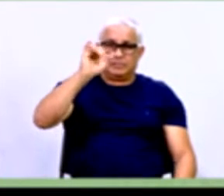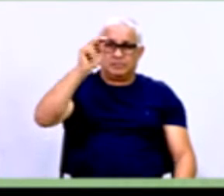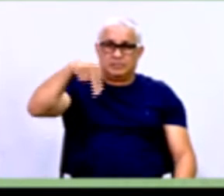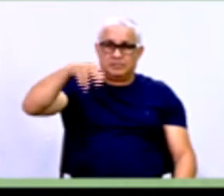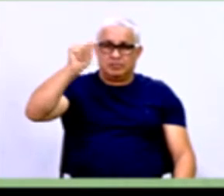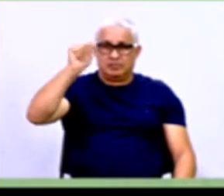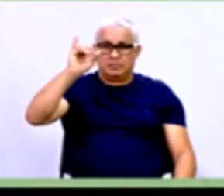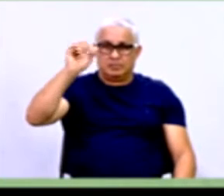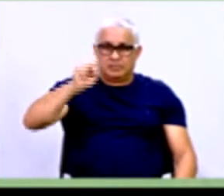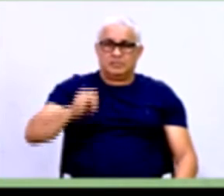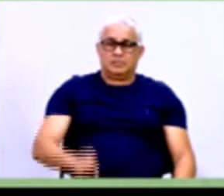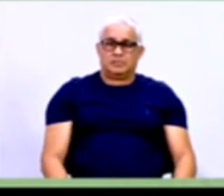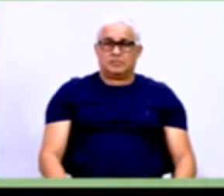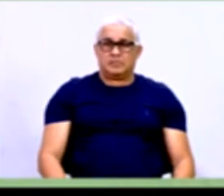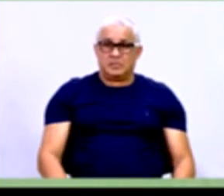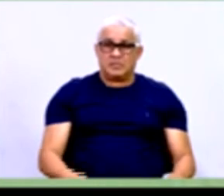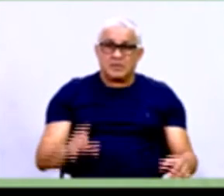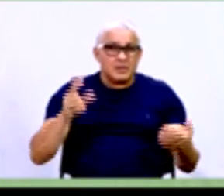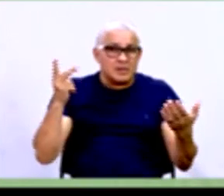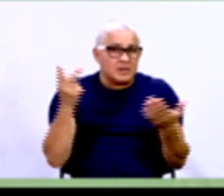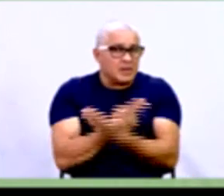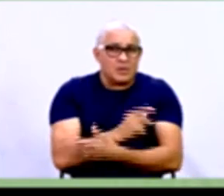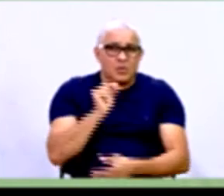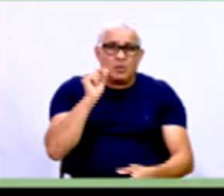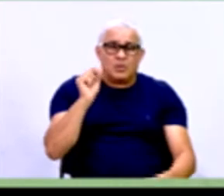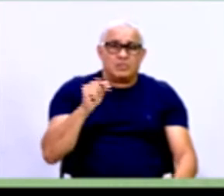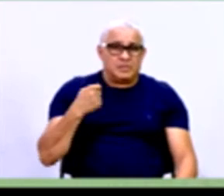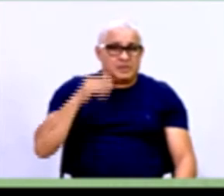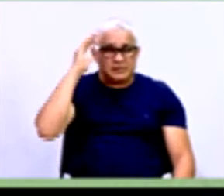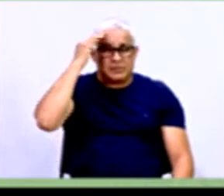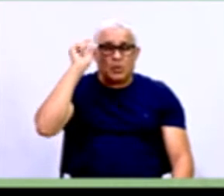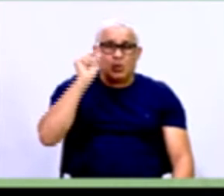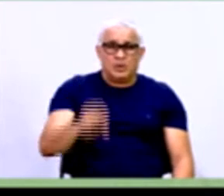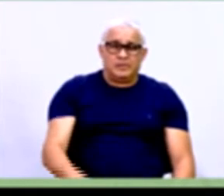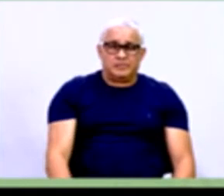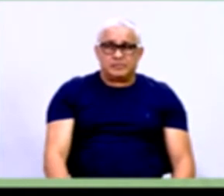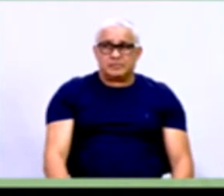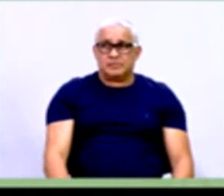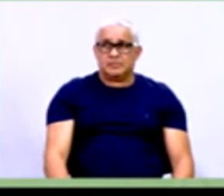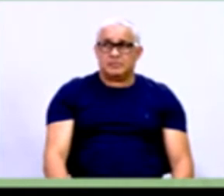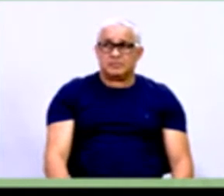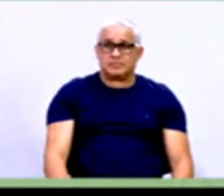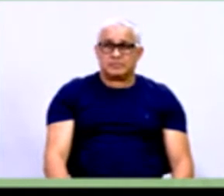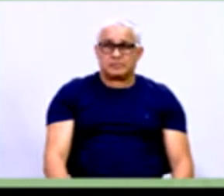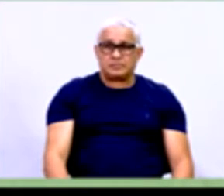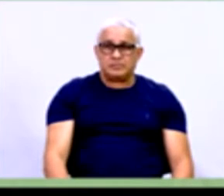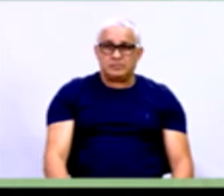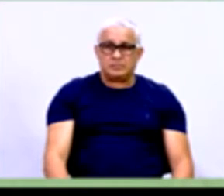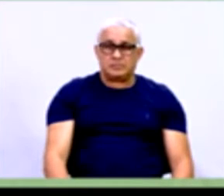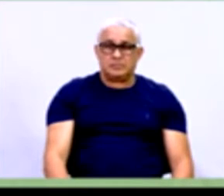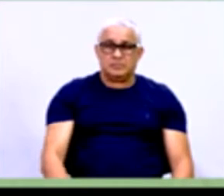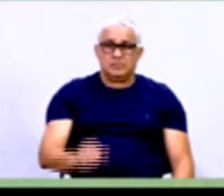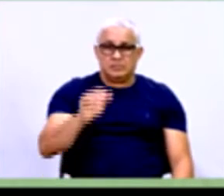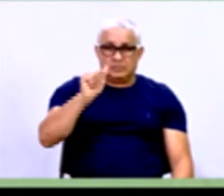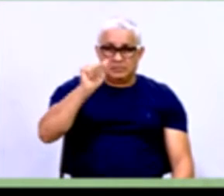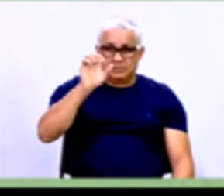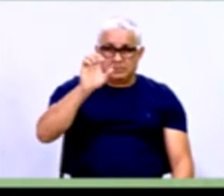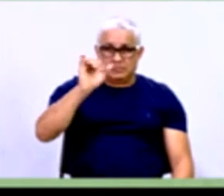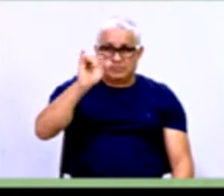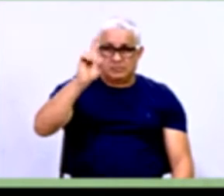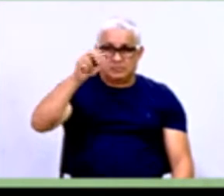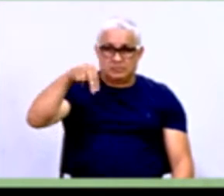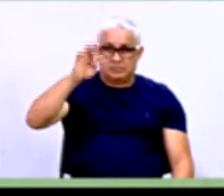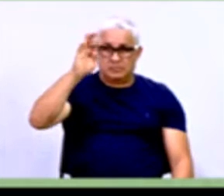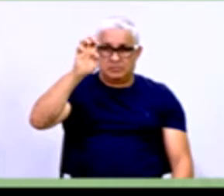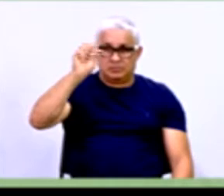falar de doença ocupacional. Vamos entender da seguinte maneira. Equiparam-se acidentes de trabalho